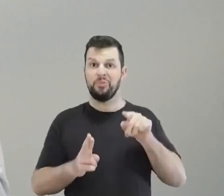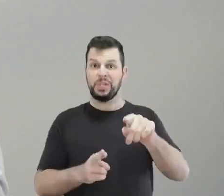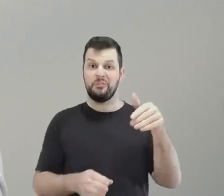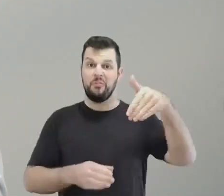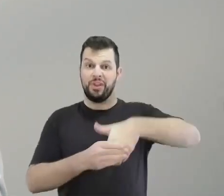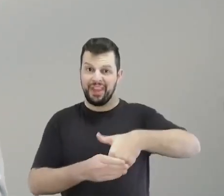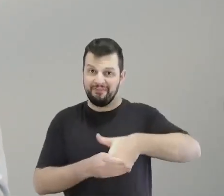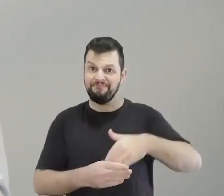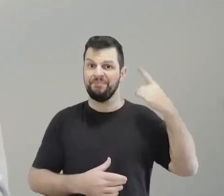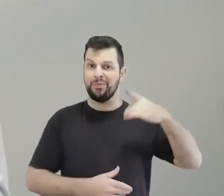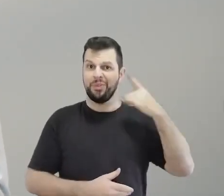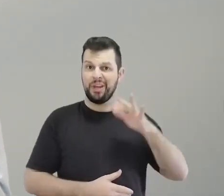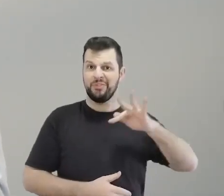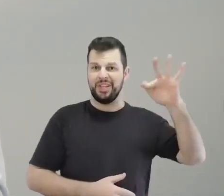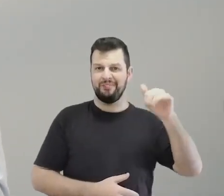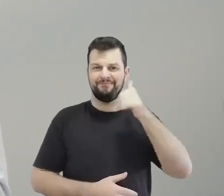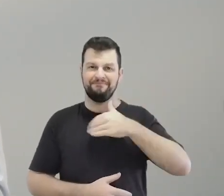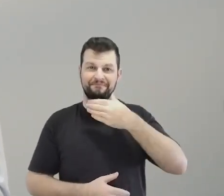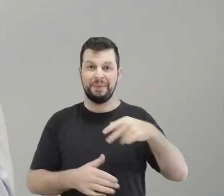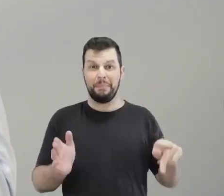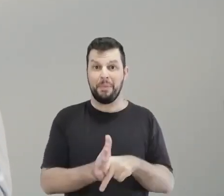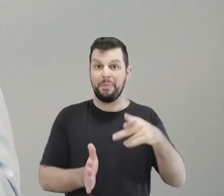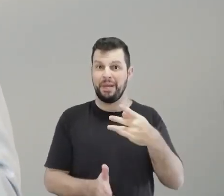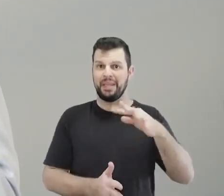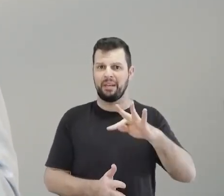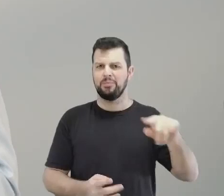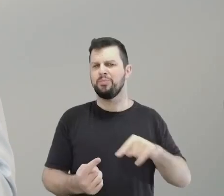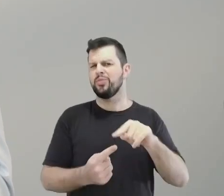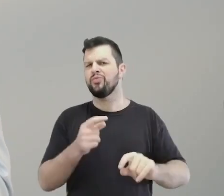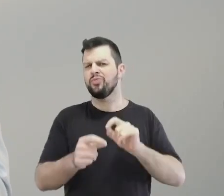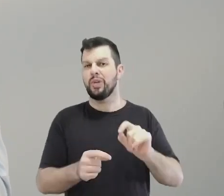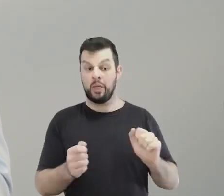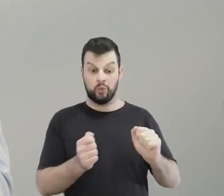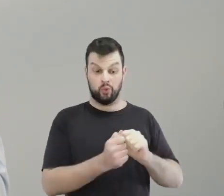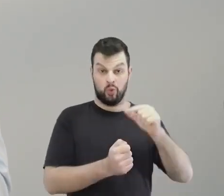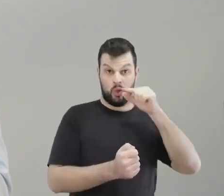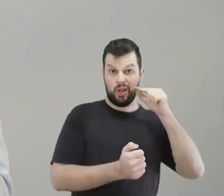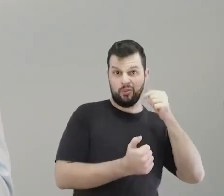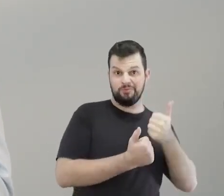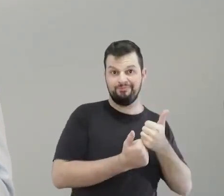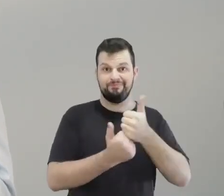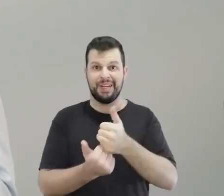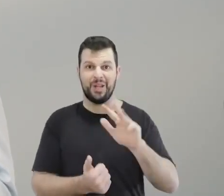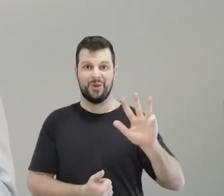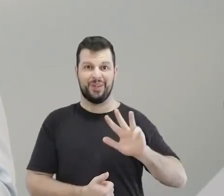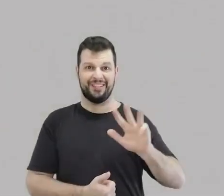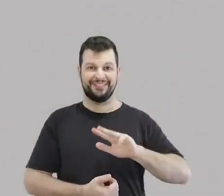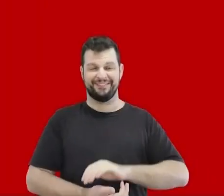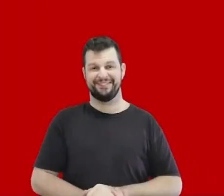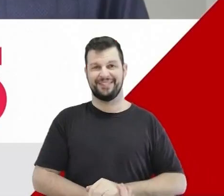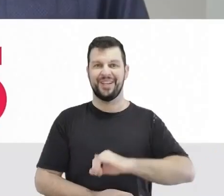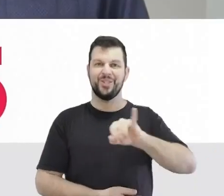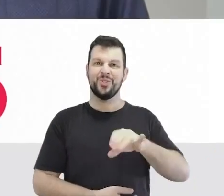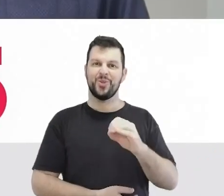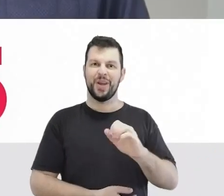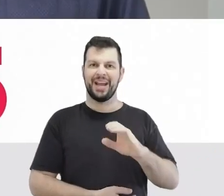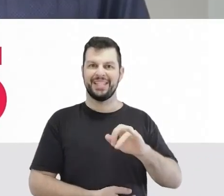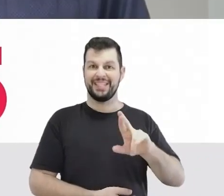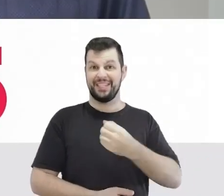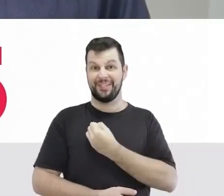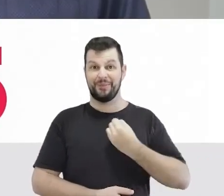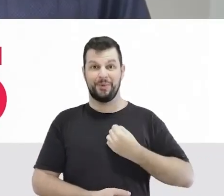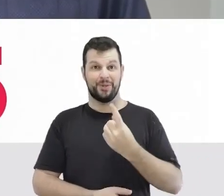Conto com teu voto para os deputados e deputadas federais do PT para formar com Olívio Dutra o time do Lula.